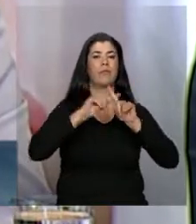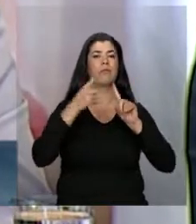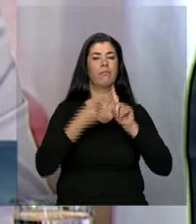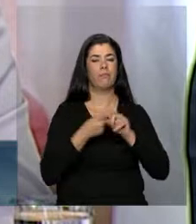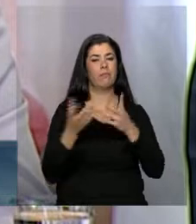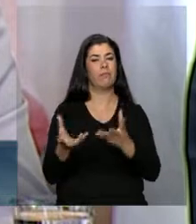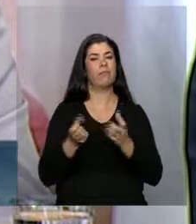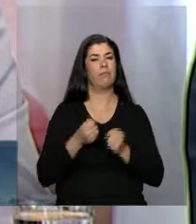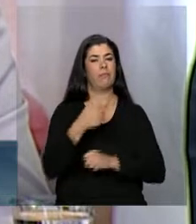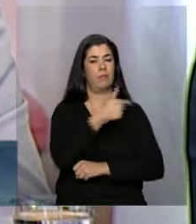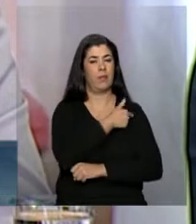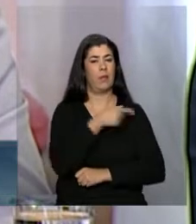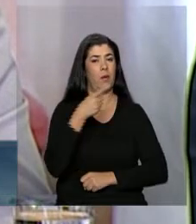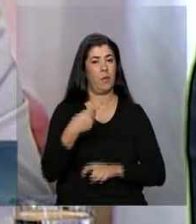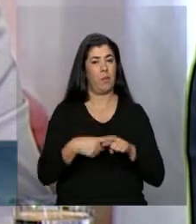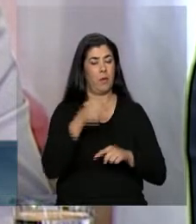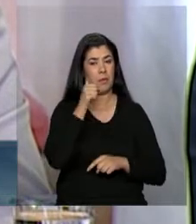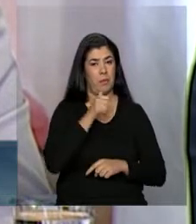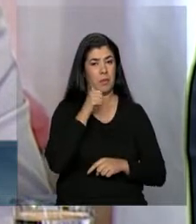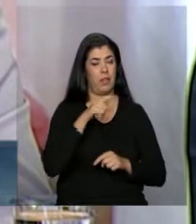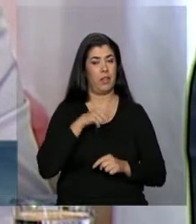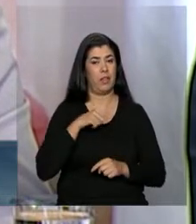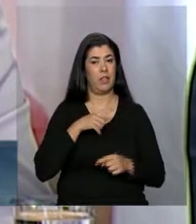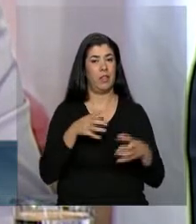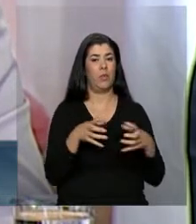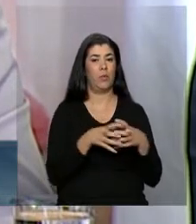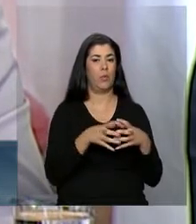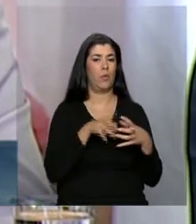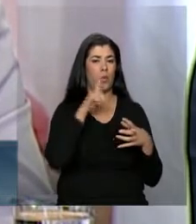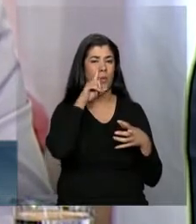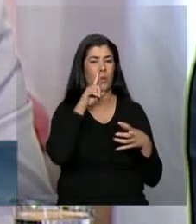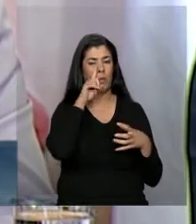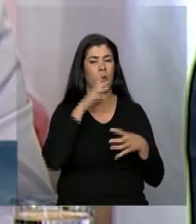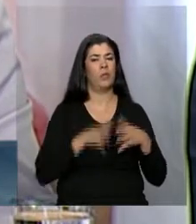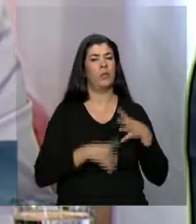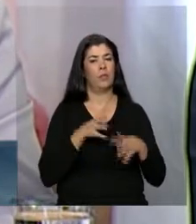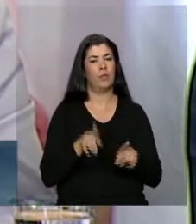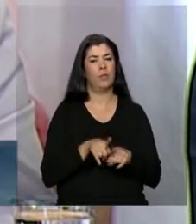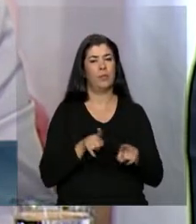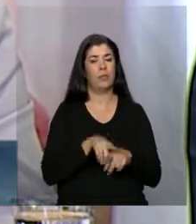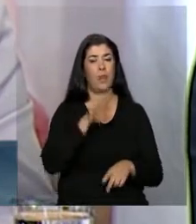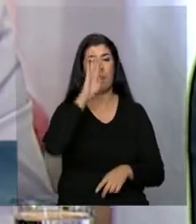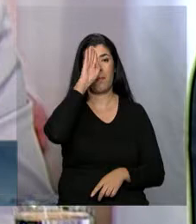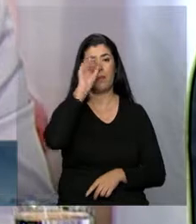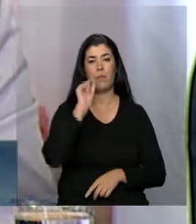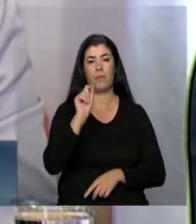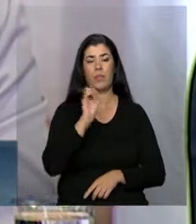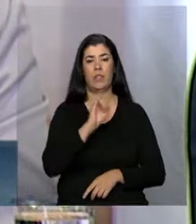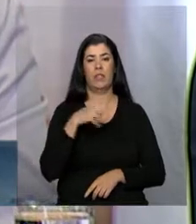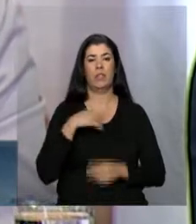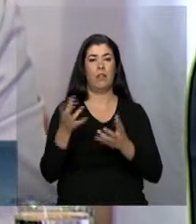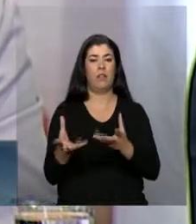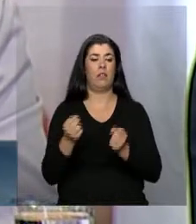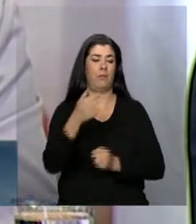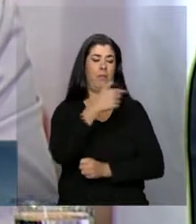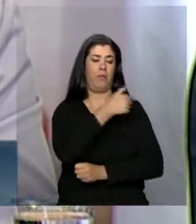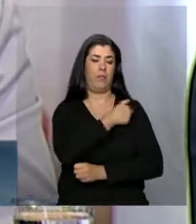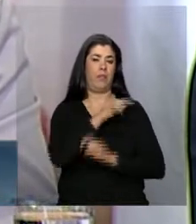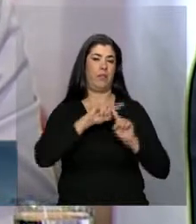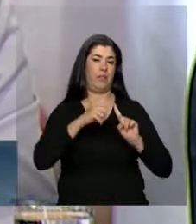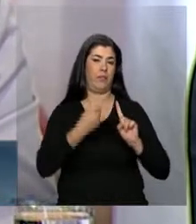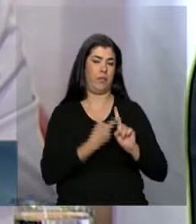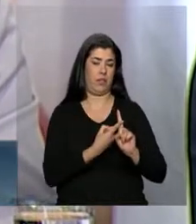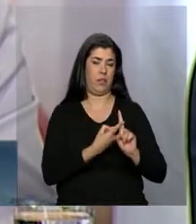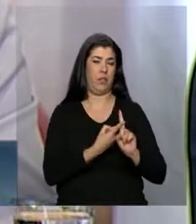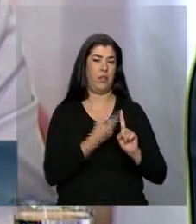é ela que pode ter essas, o maior grupo, risco de ter complicações. E, principalmente, ao se vacinar a gestante,